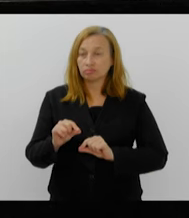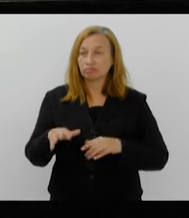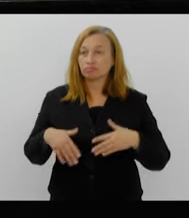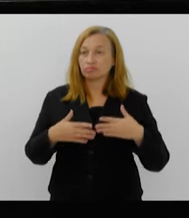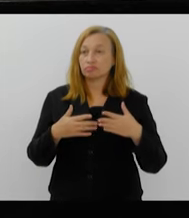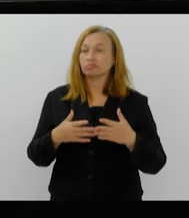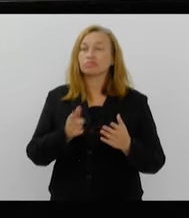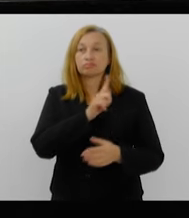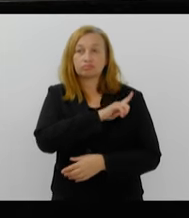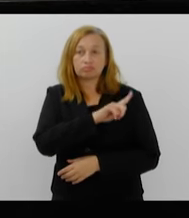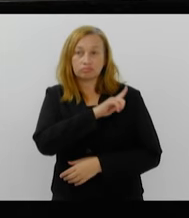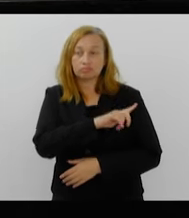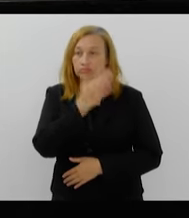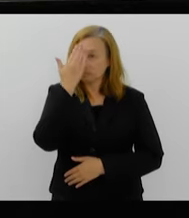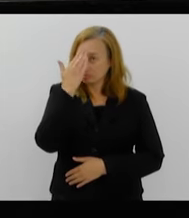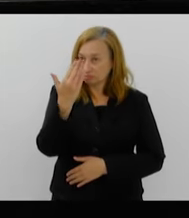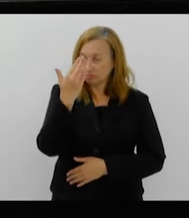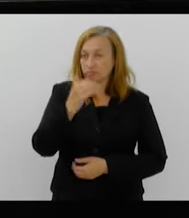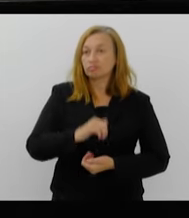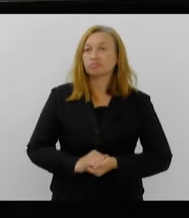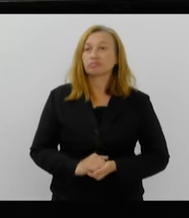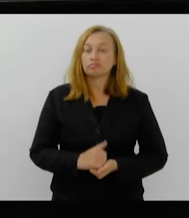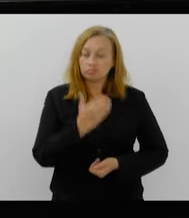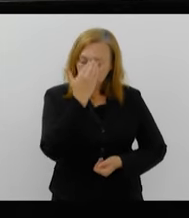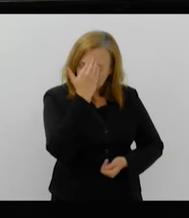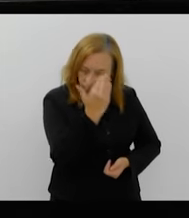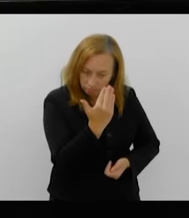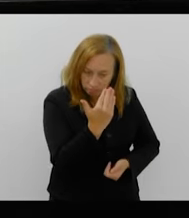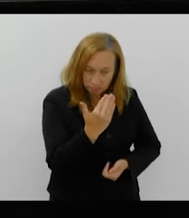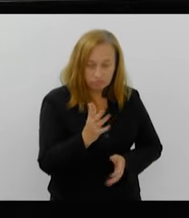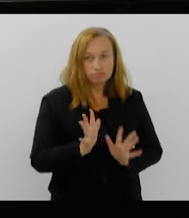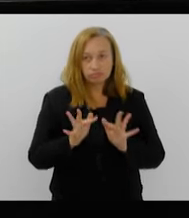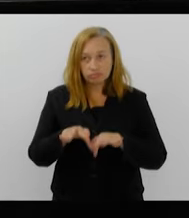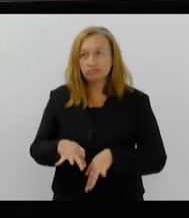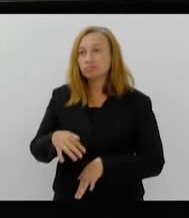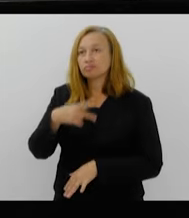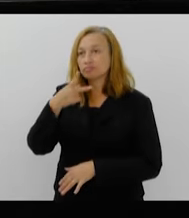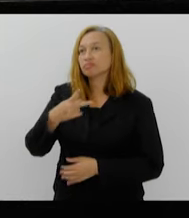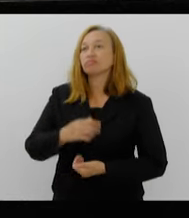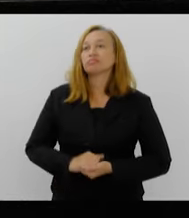de gestão. Muito obrigado. Aqui encerro a minha fala.